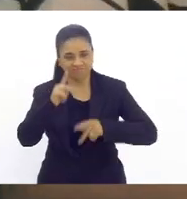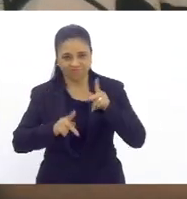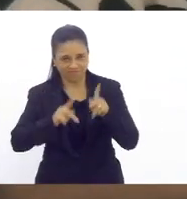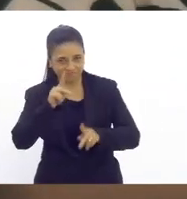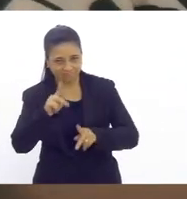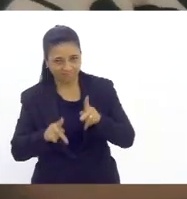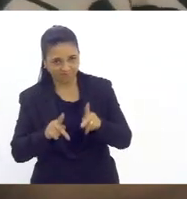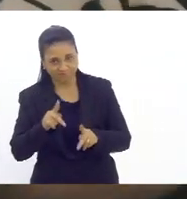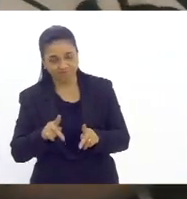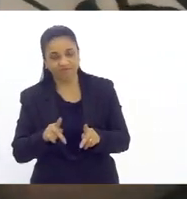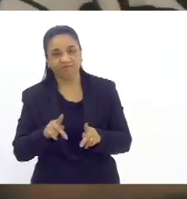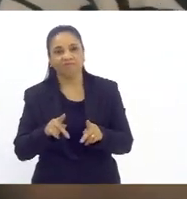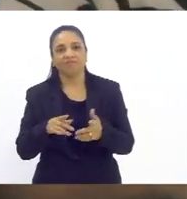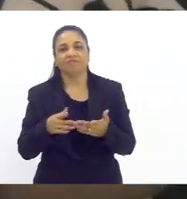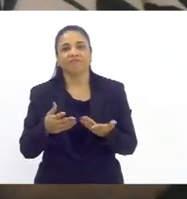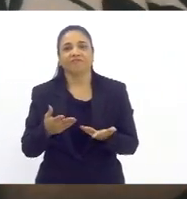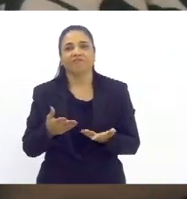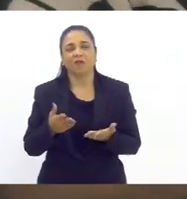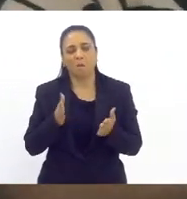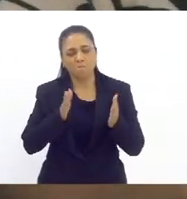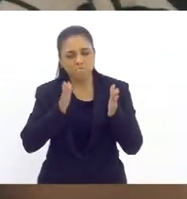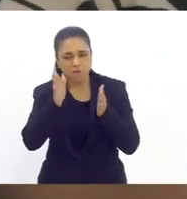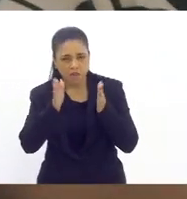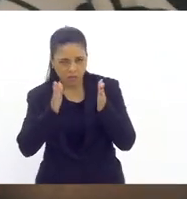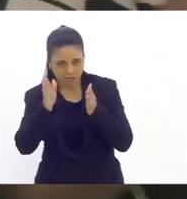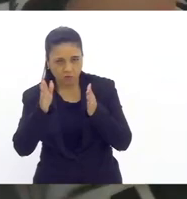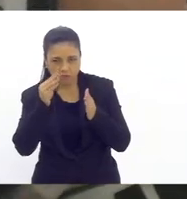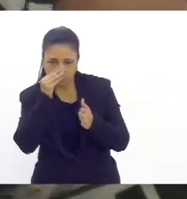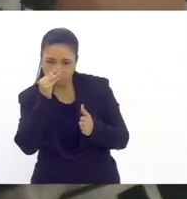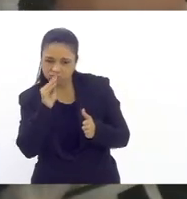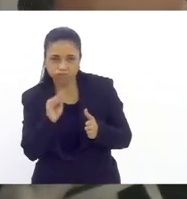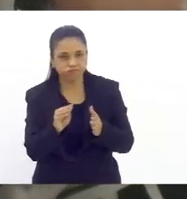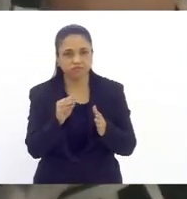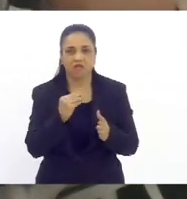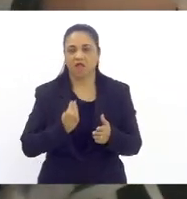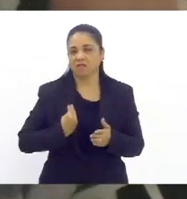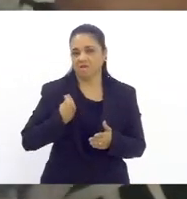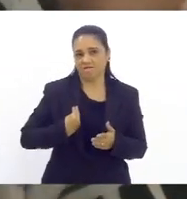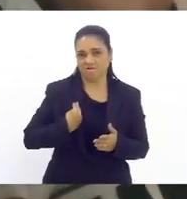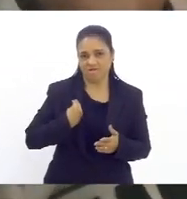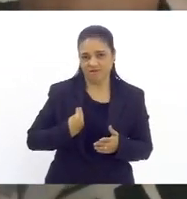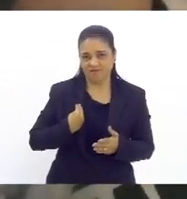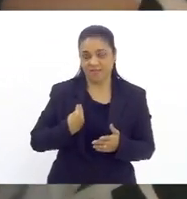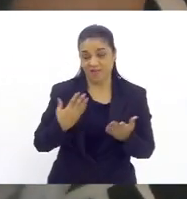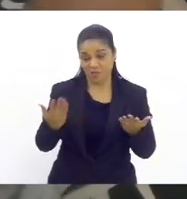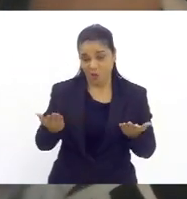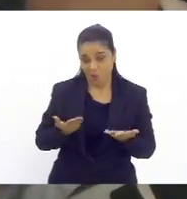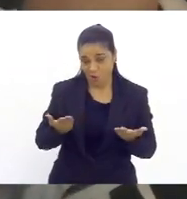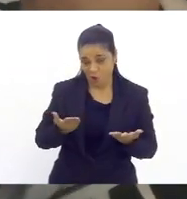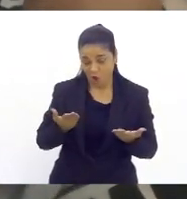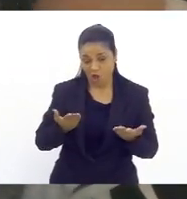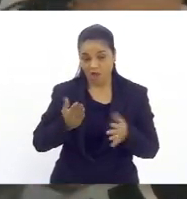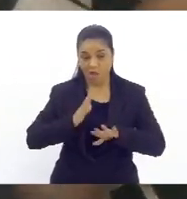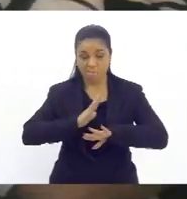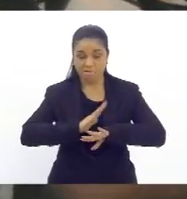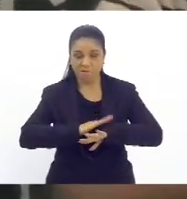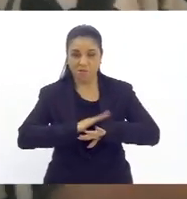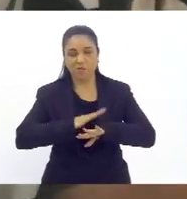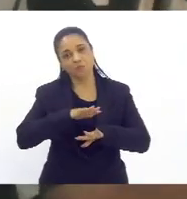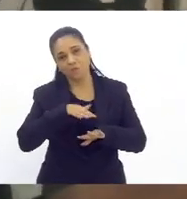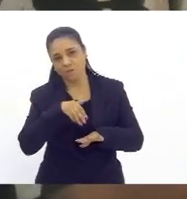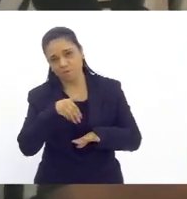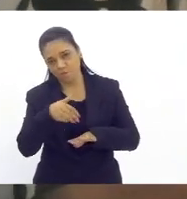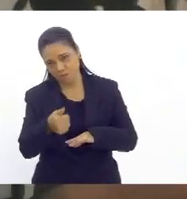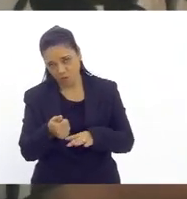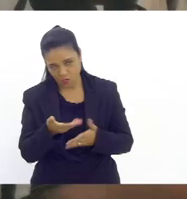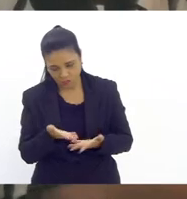a gente possa agora no mínimo reduzido danos né do que que a gente viveu nos últimos anos